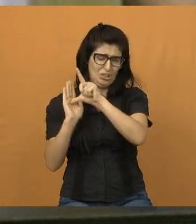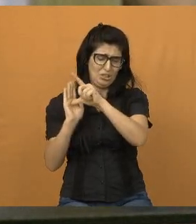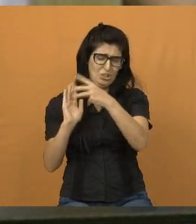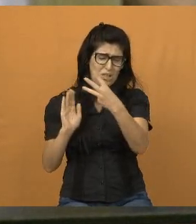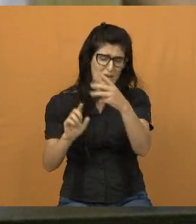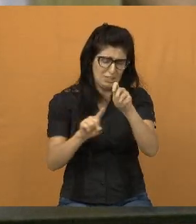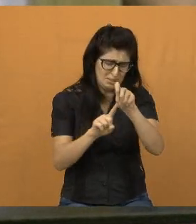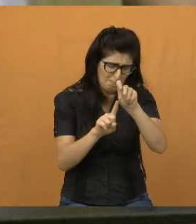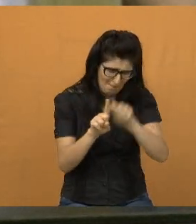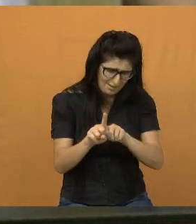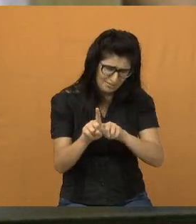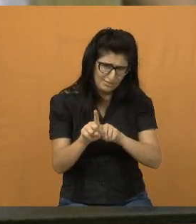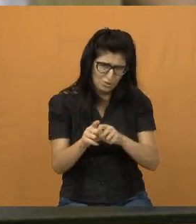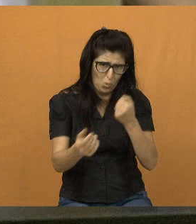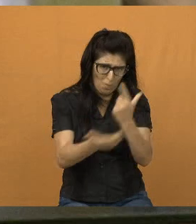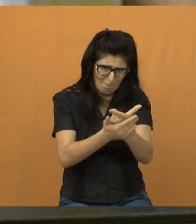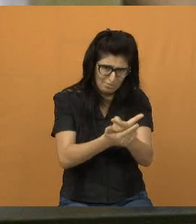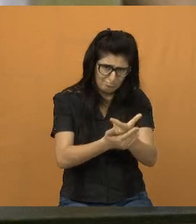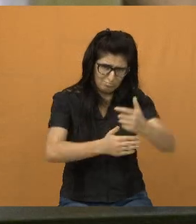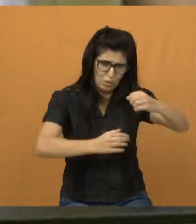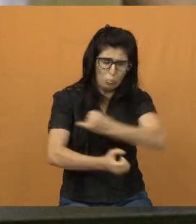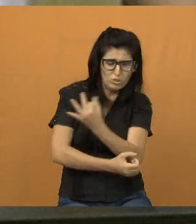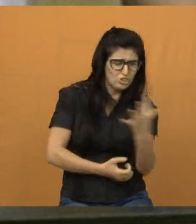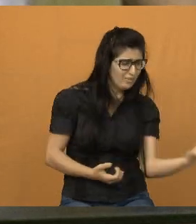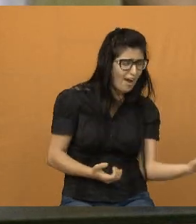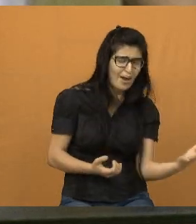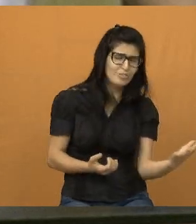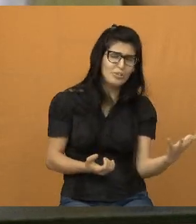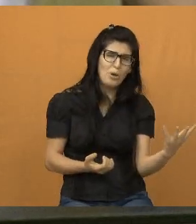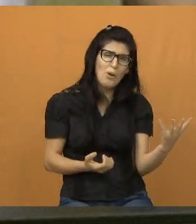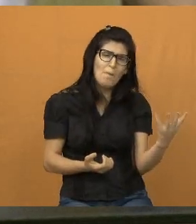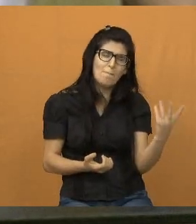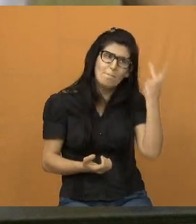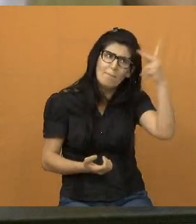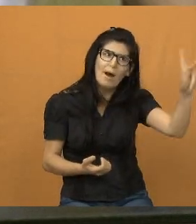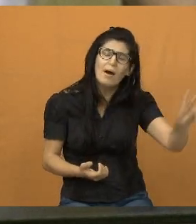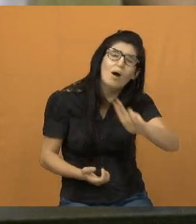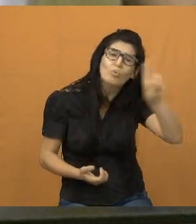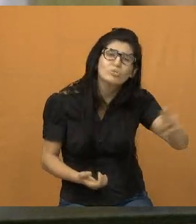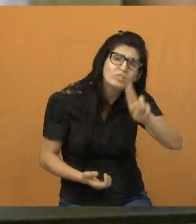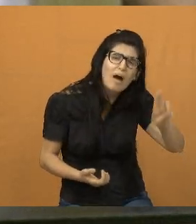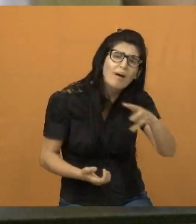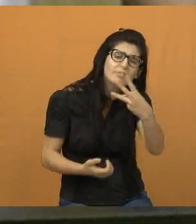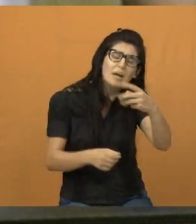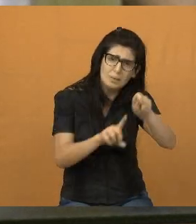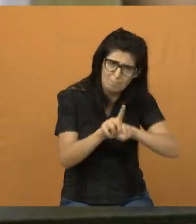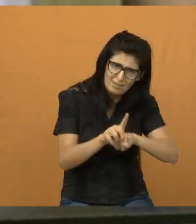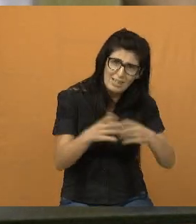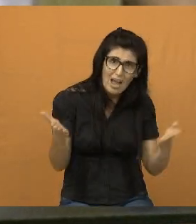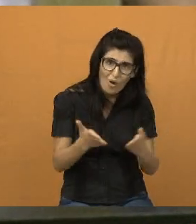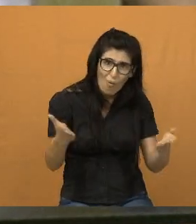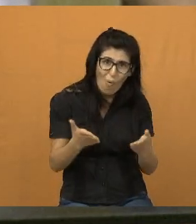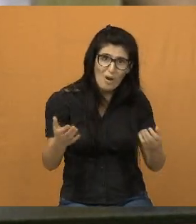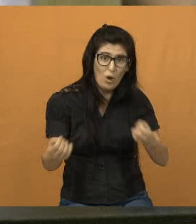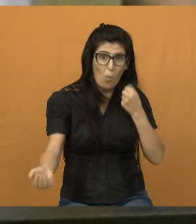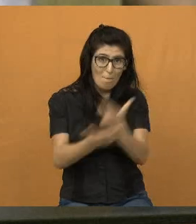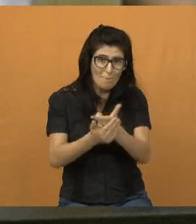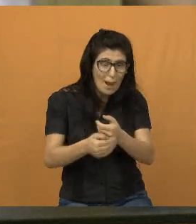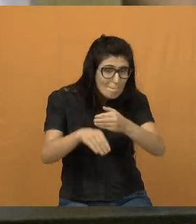segundo quadrimestre? Nós vamos gastar muito mais com medicamento, tomando cuidado, é óbvio, com o vencimento dos produtos.